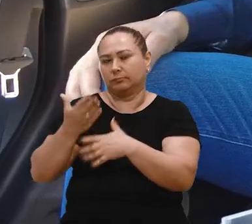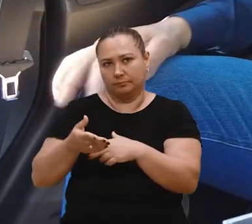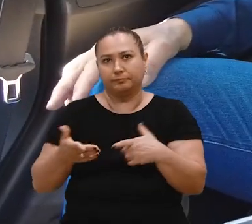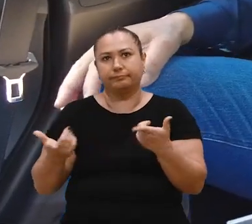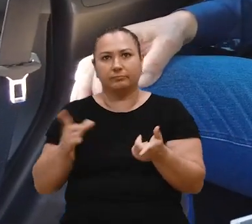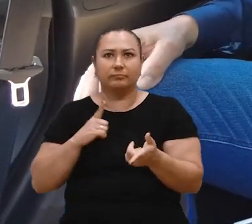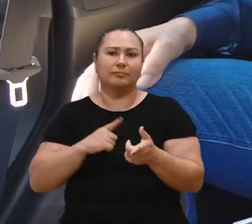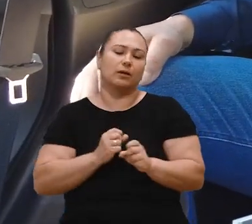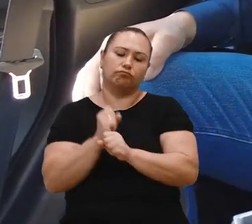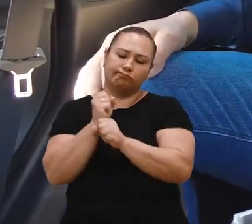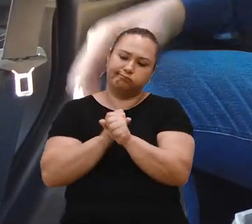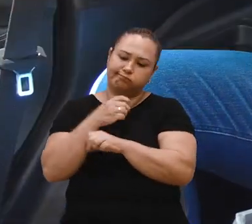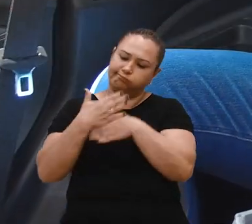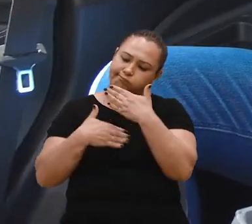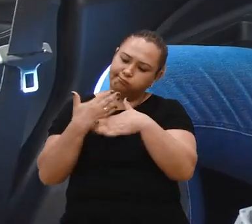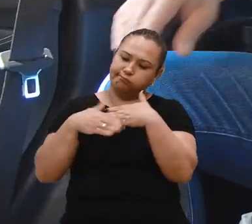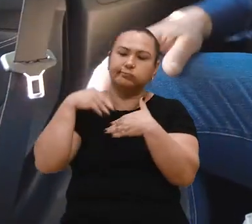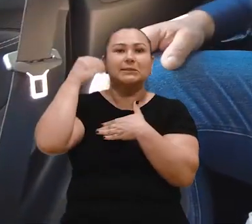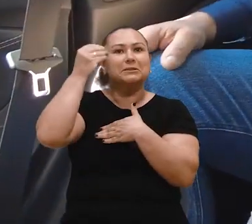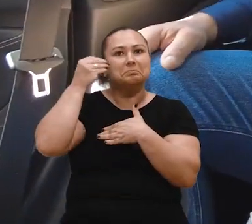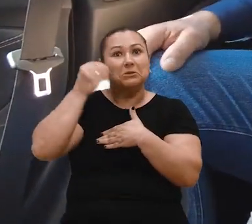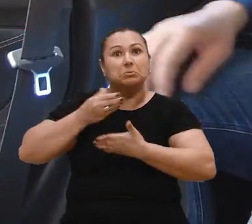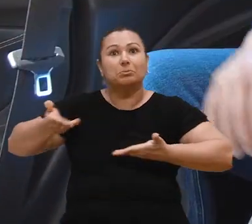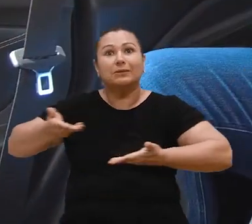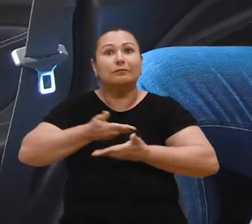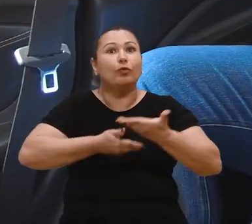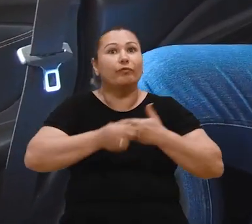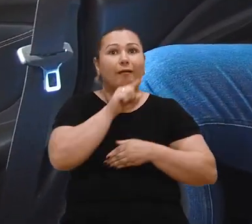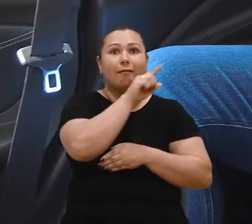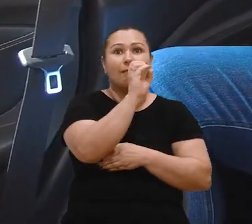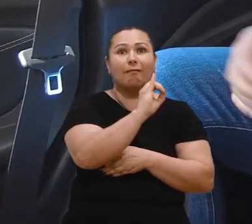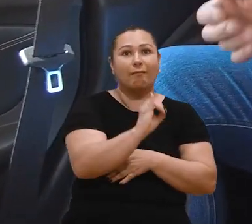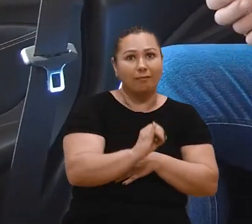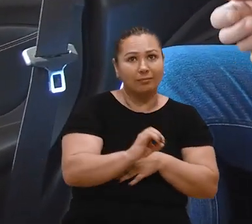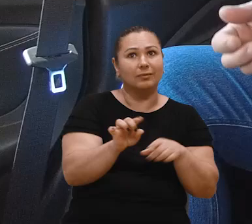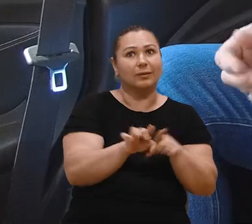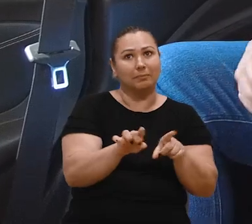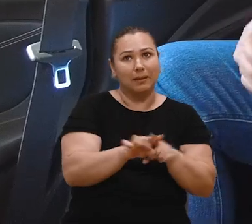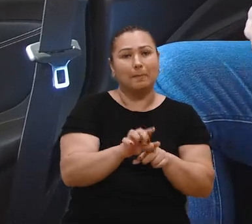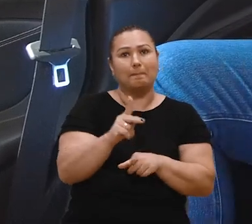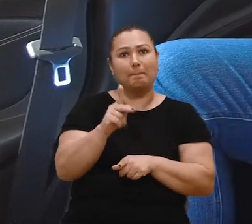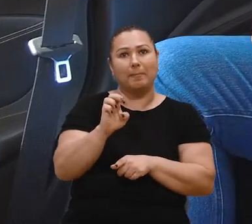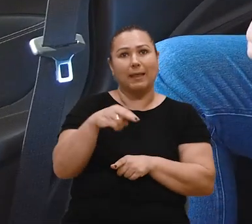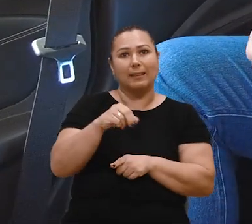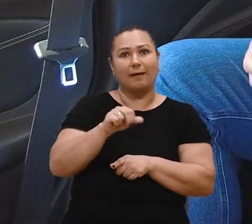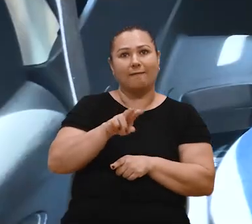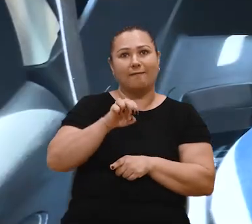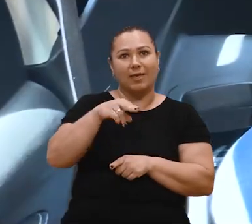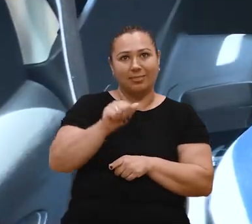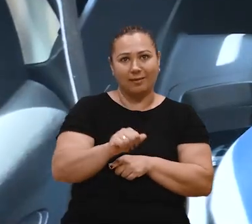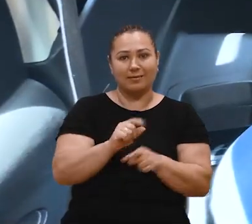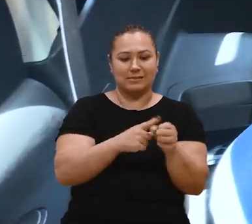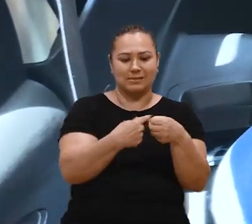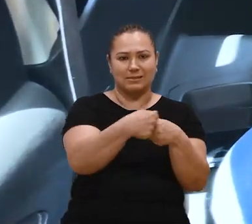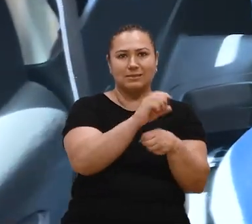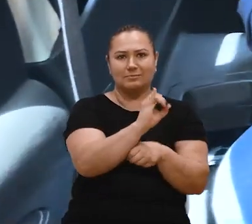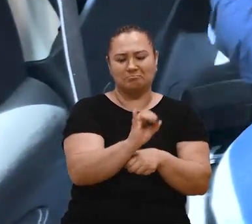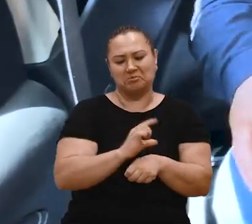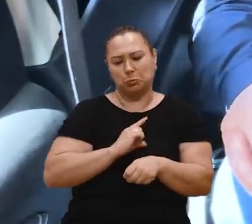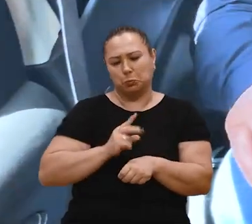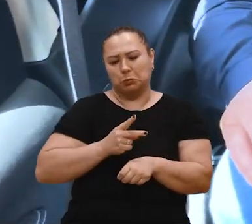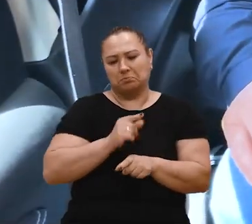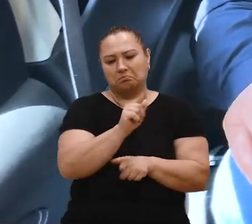Então foram anos de experiência, me envolvi na política lá também, na cidade de Pedavena, né, que é uma cidadezinha bem pequenininha, tem 2.000